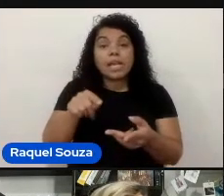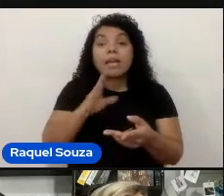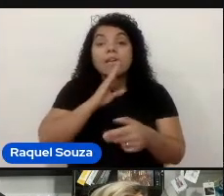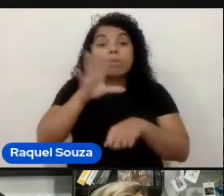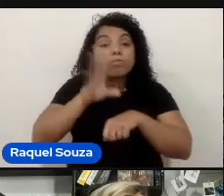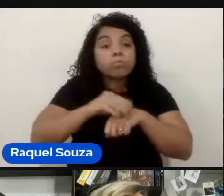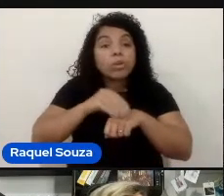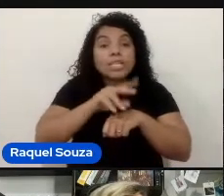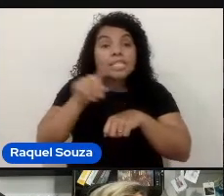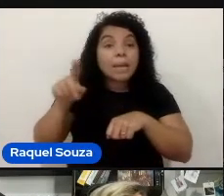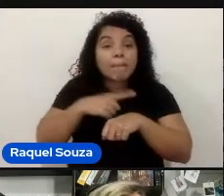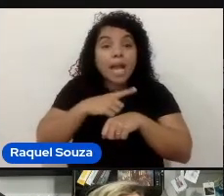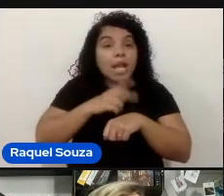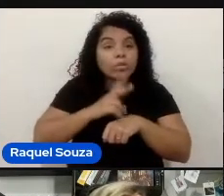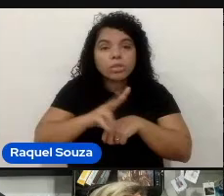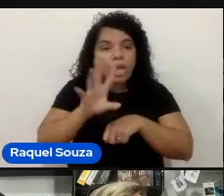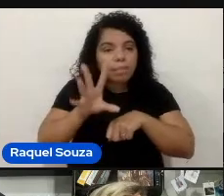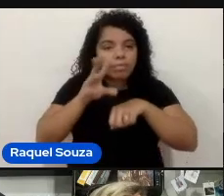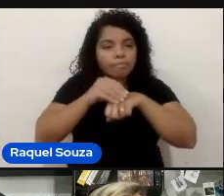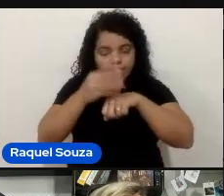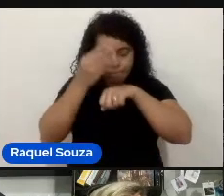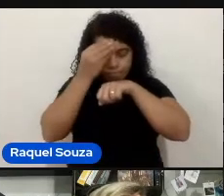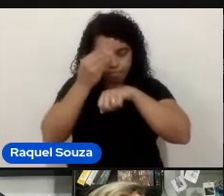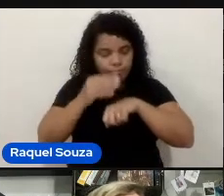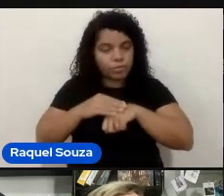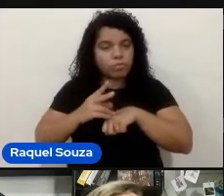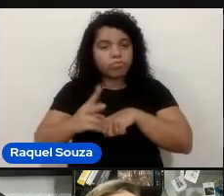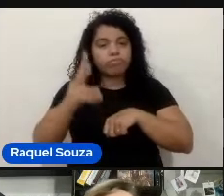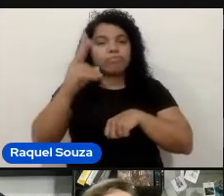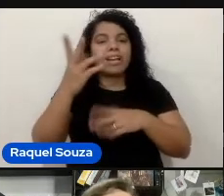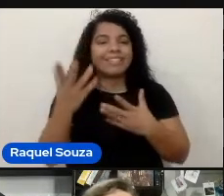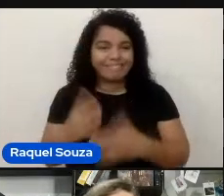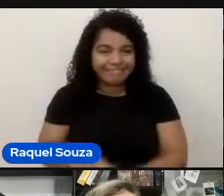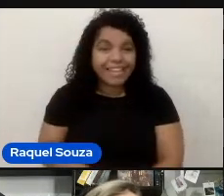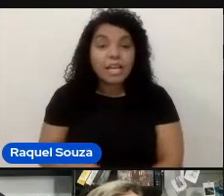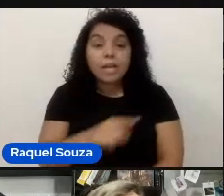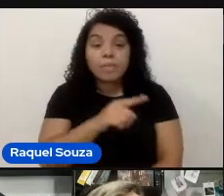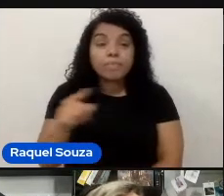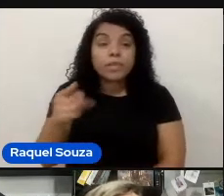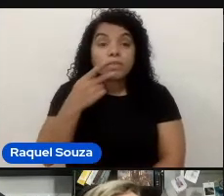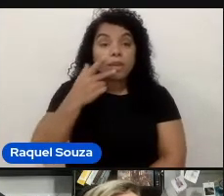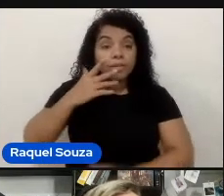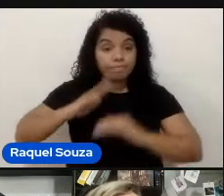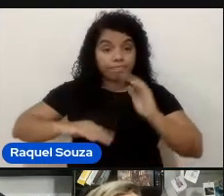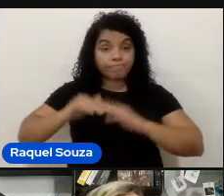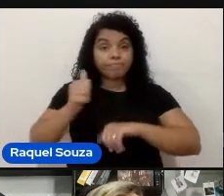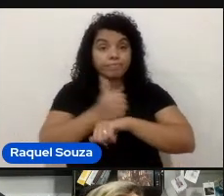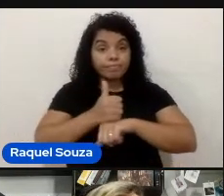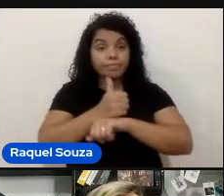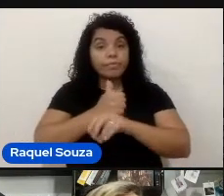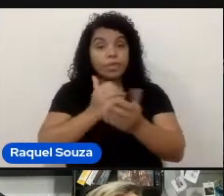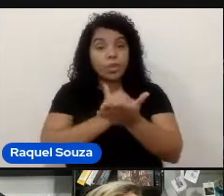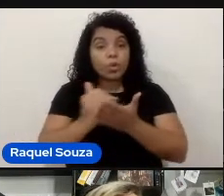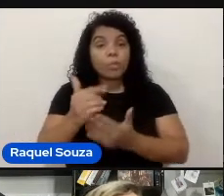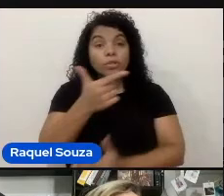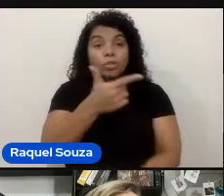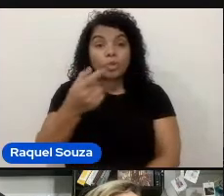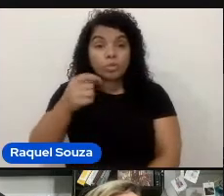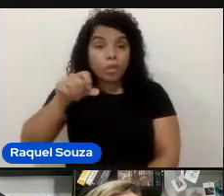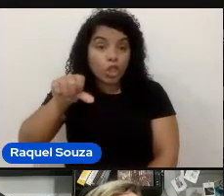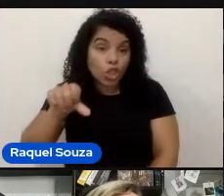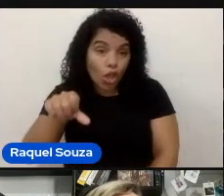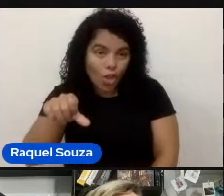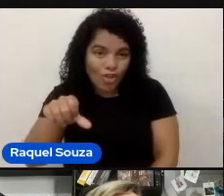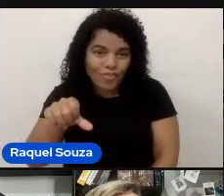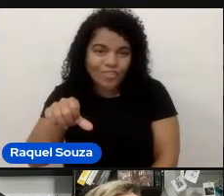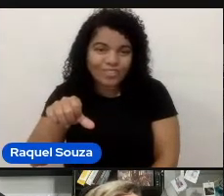ninguém vai tirar de vocês, então isso é muito bom. Falando um pouquinho da minha carreira, eu comecei em 2009.